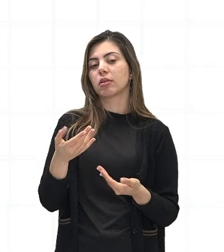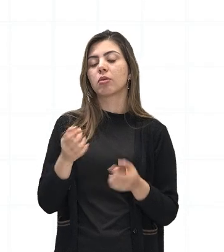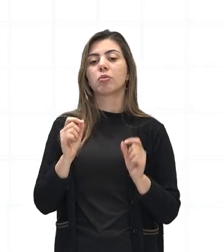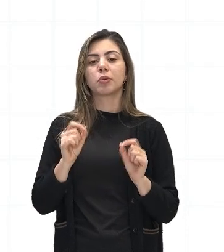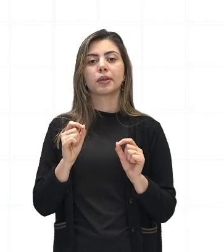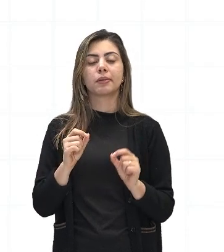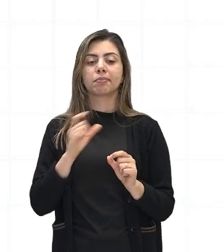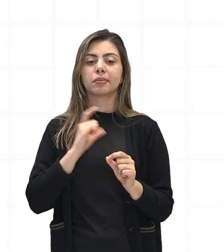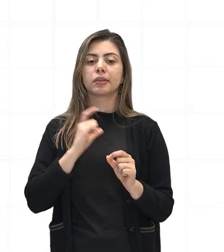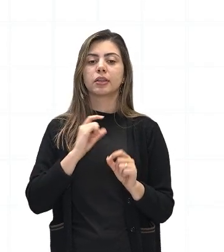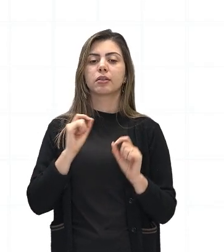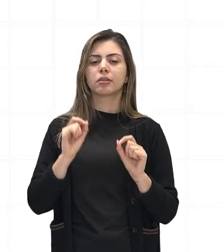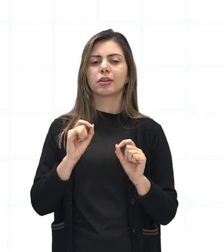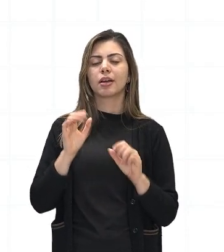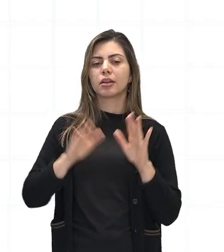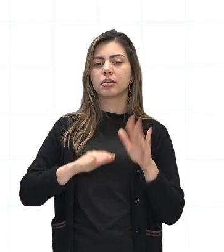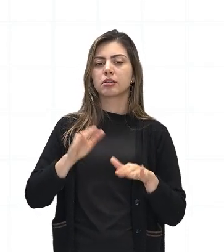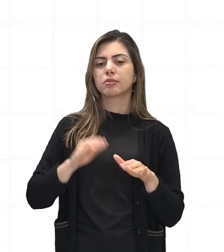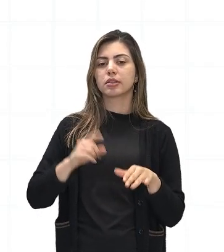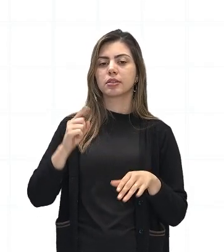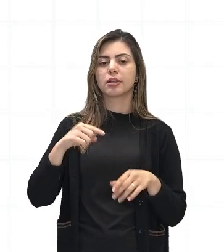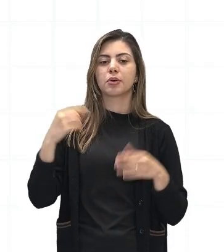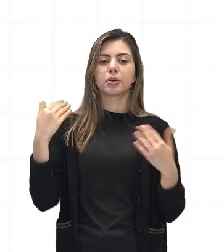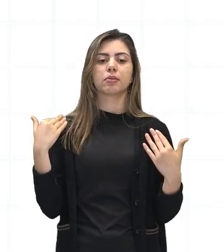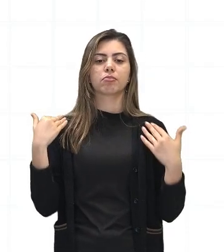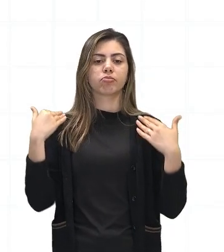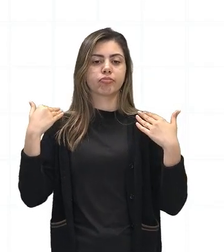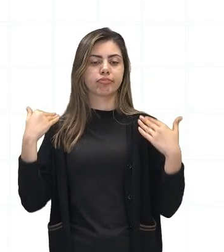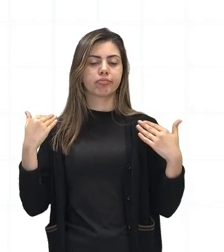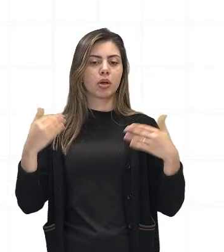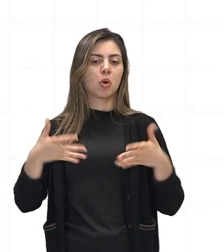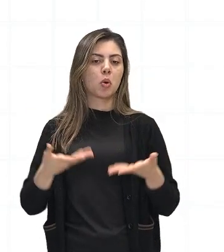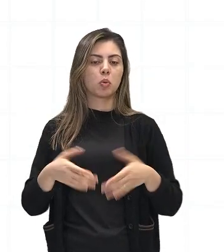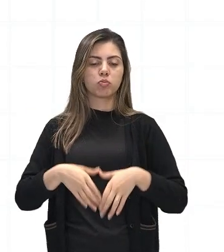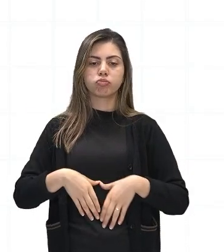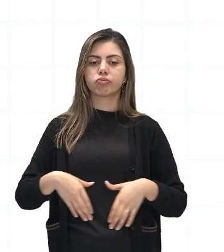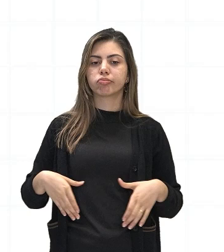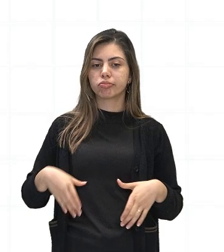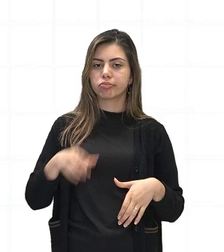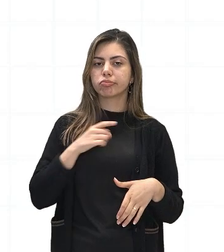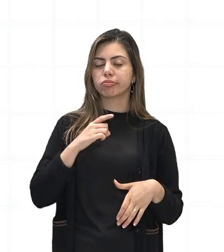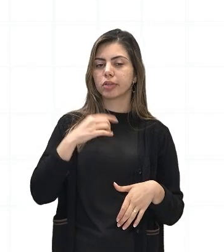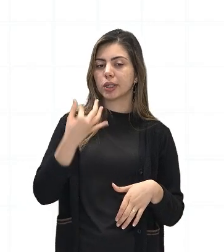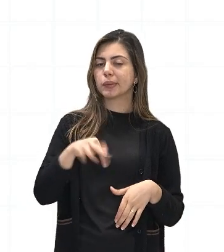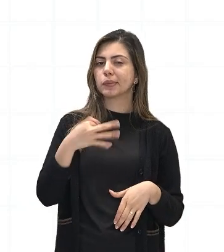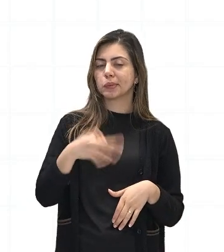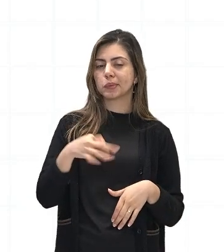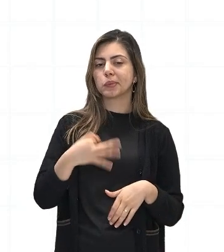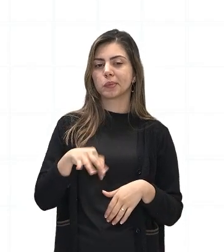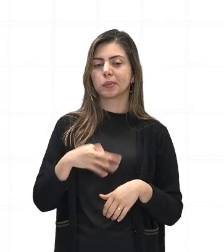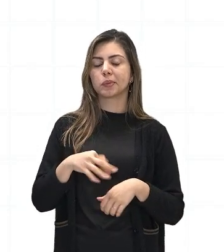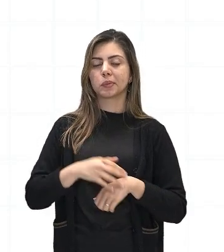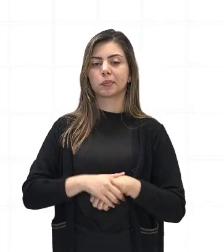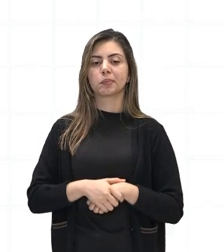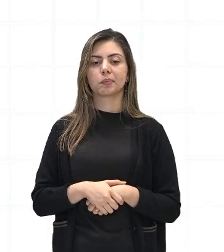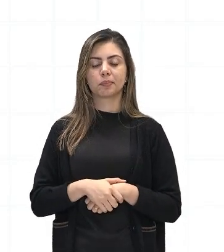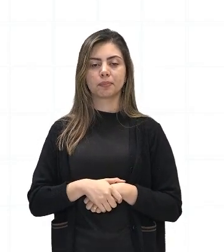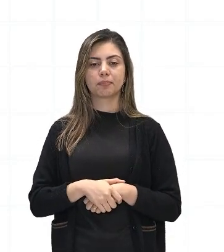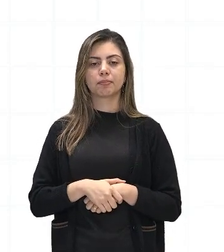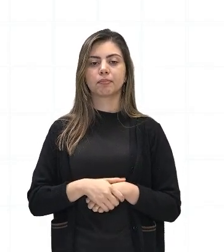estão relacionados justamente a essa região lombopélvica, que é justamente a região que mais afeta as